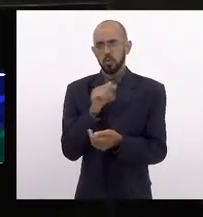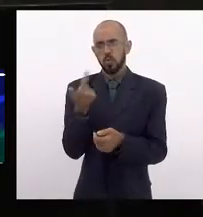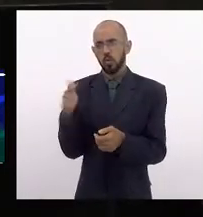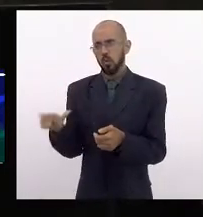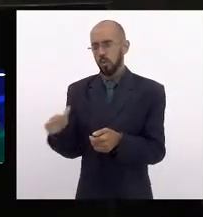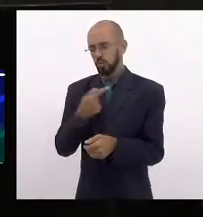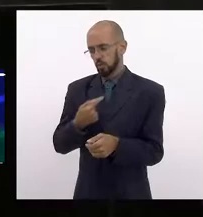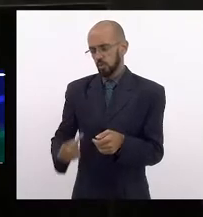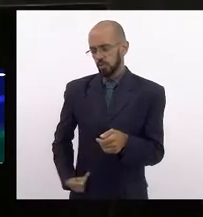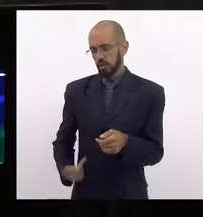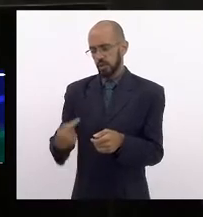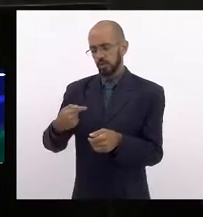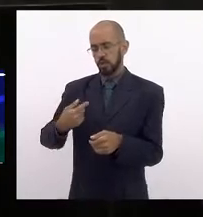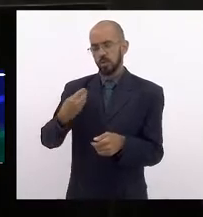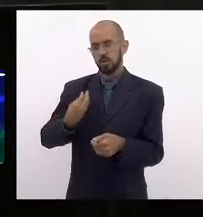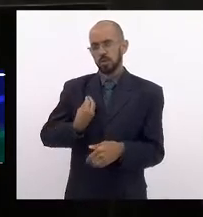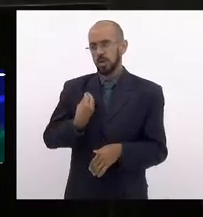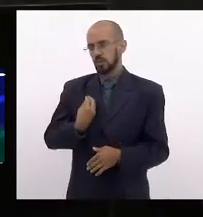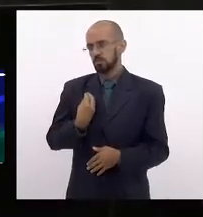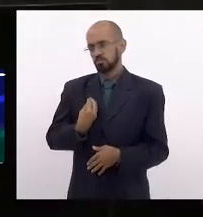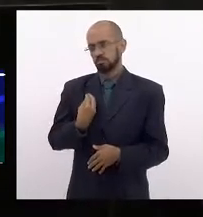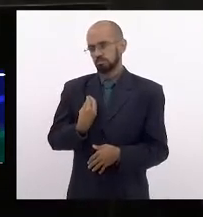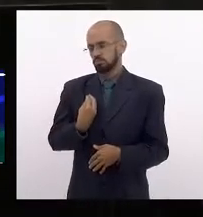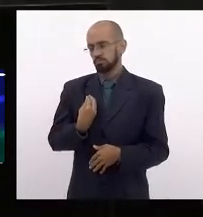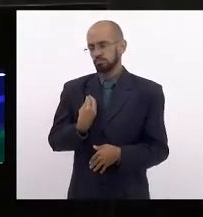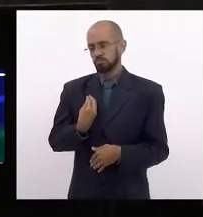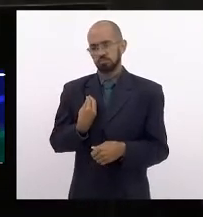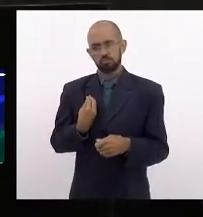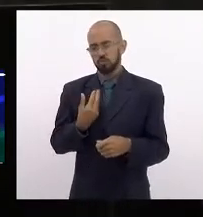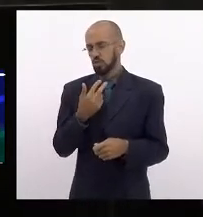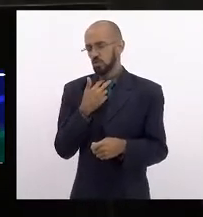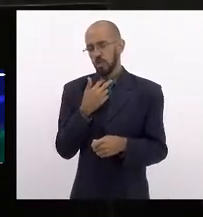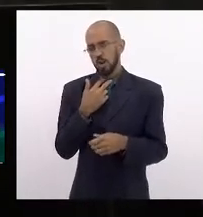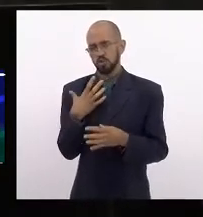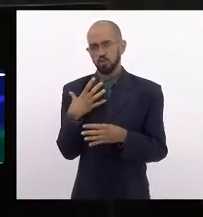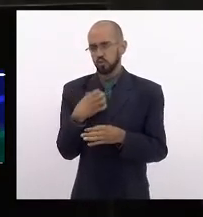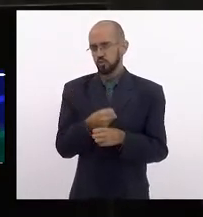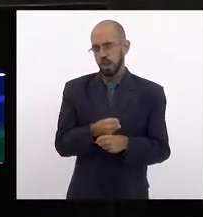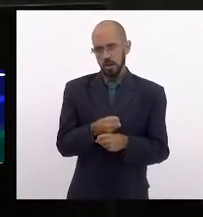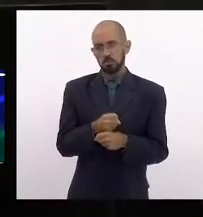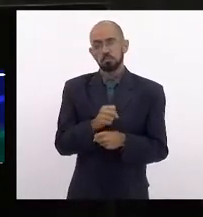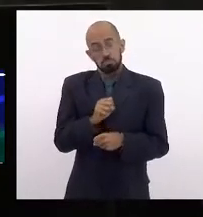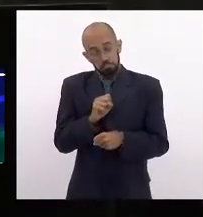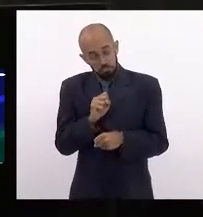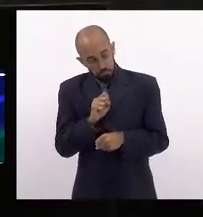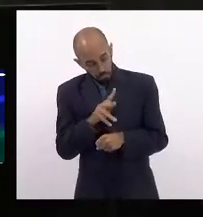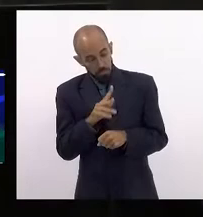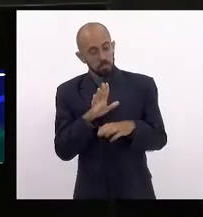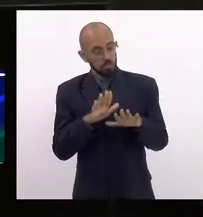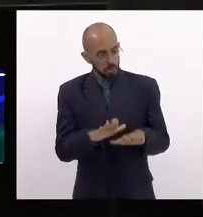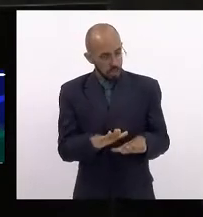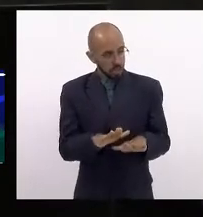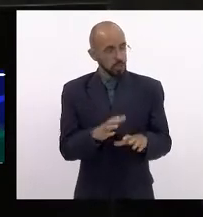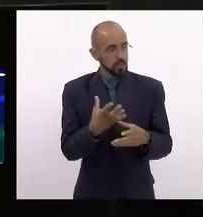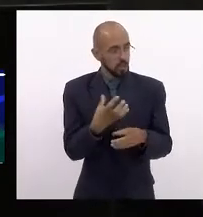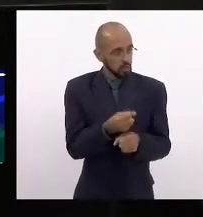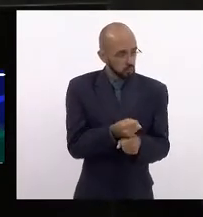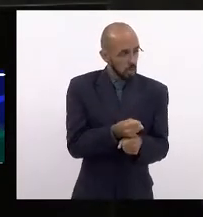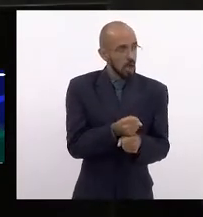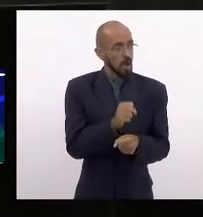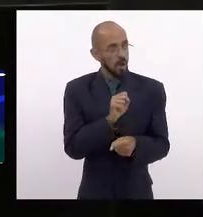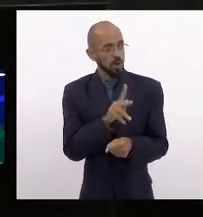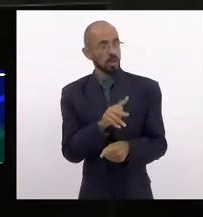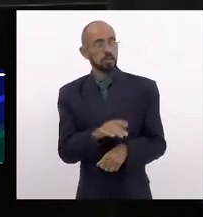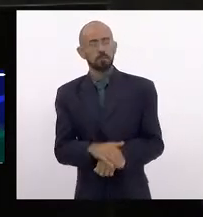governador que tem exercício não poderia juntar acho que é juntar junta-se mas